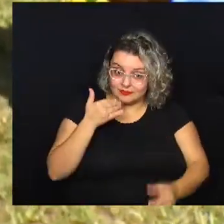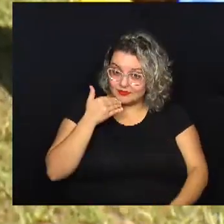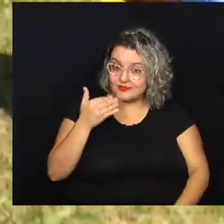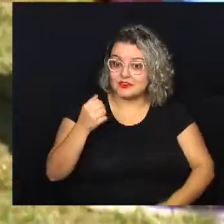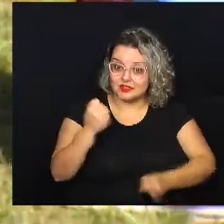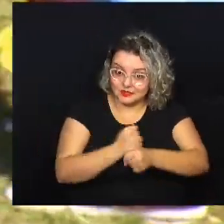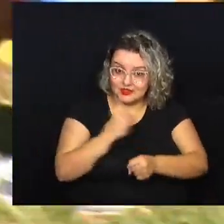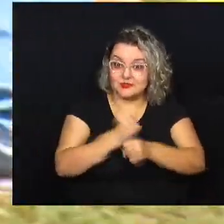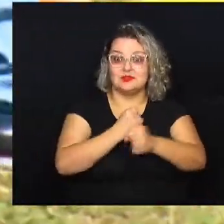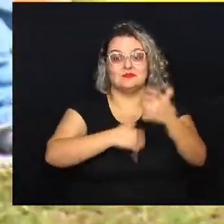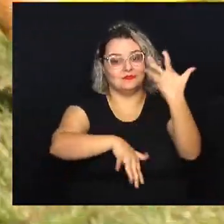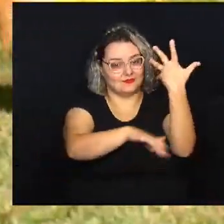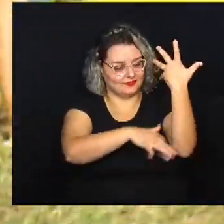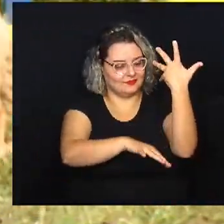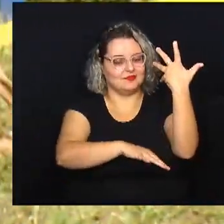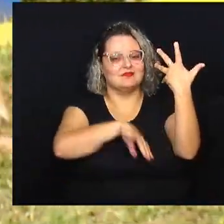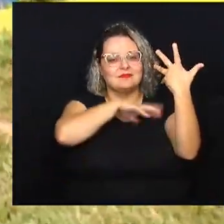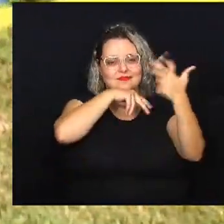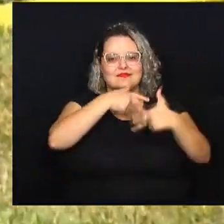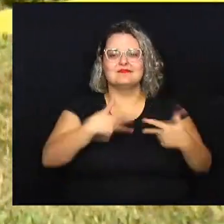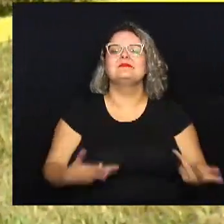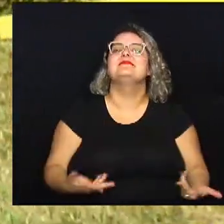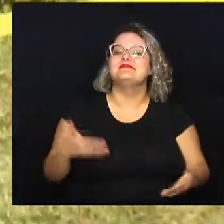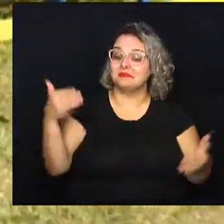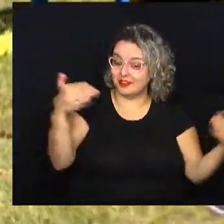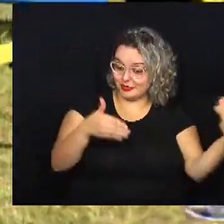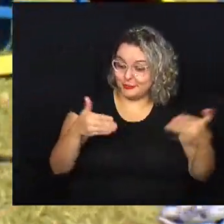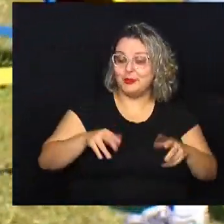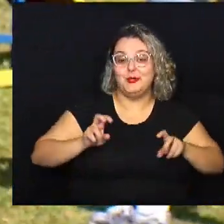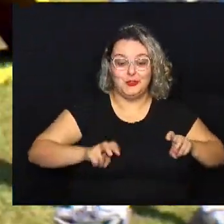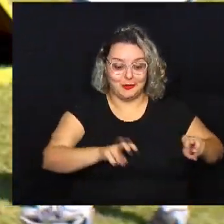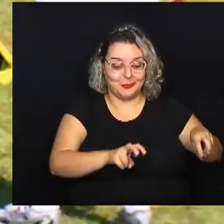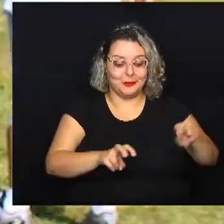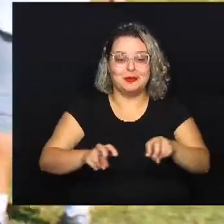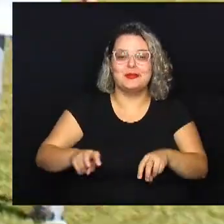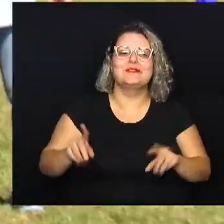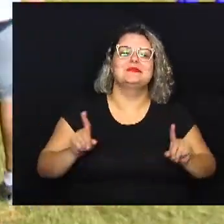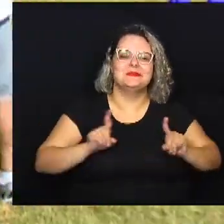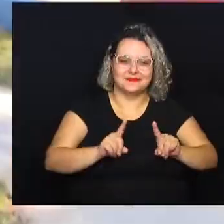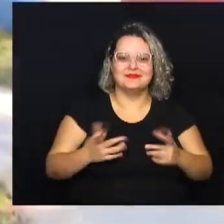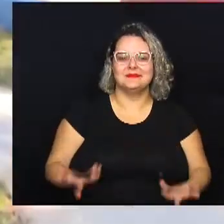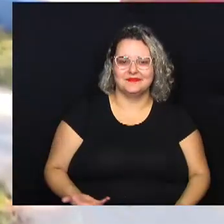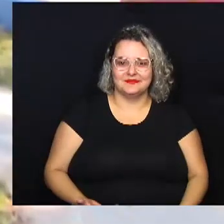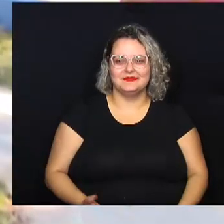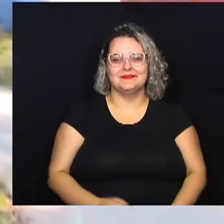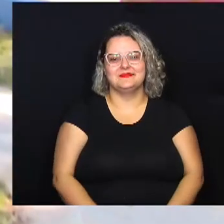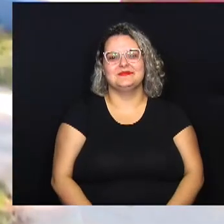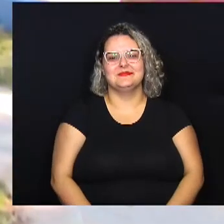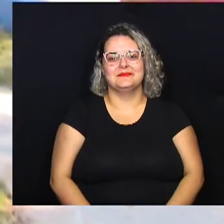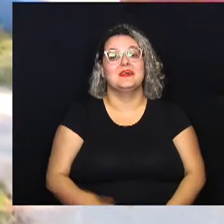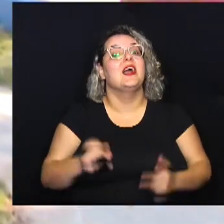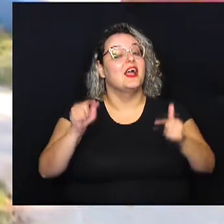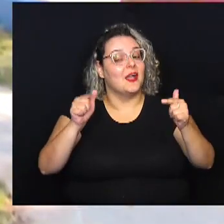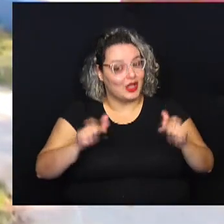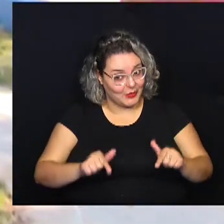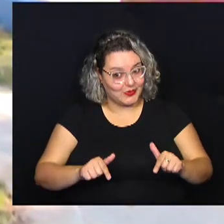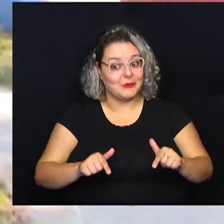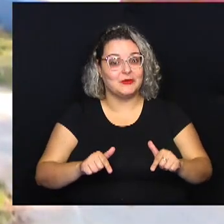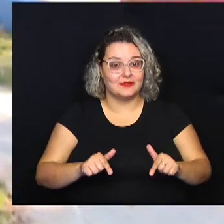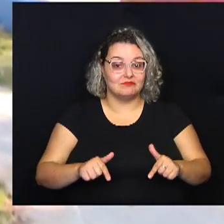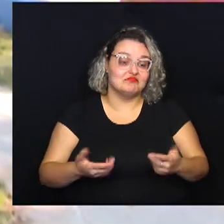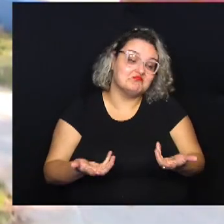construção do parque, que já está bastante frequentado pelos moradores e seus pets. É um espaço que estava